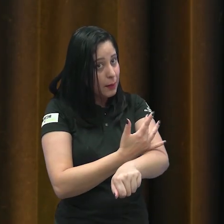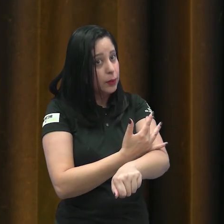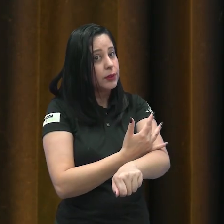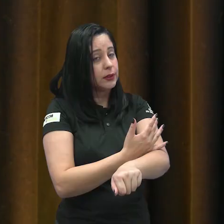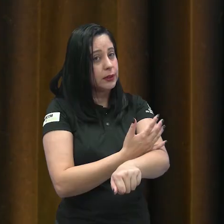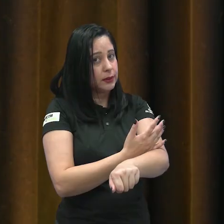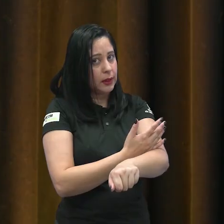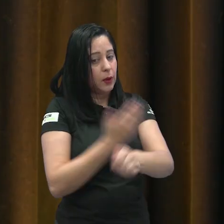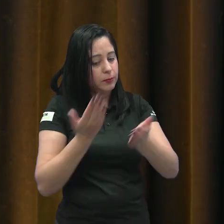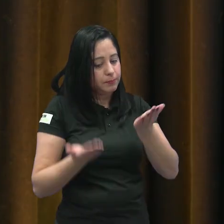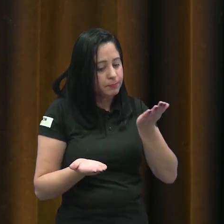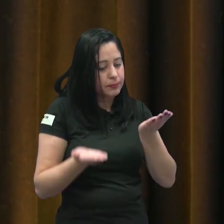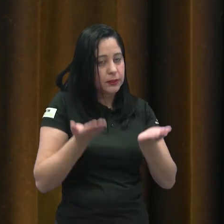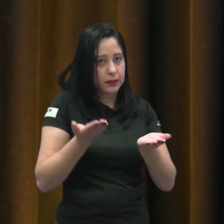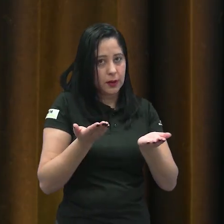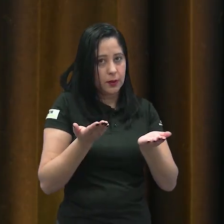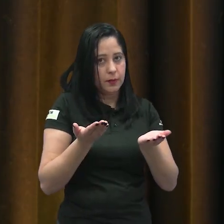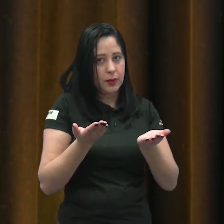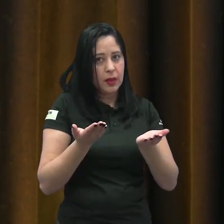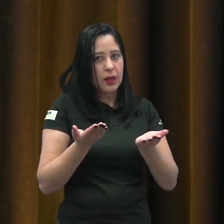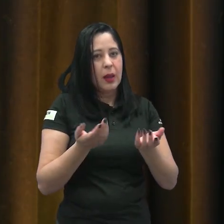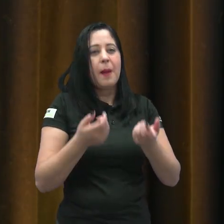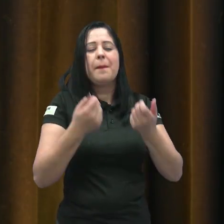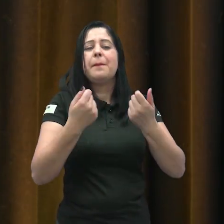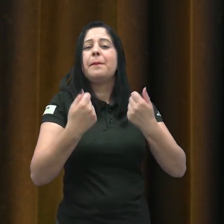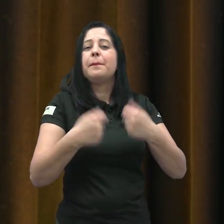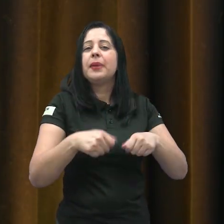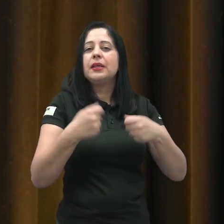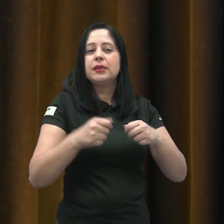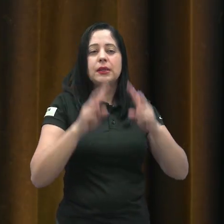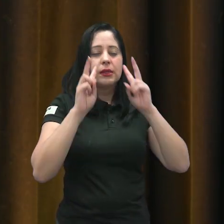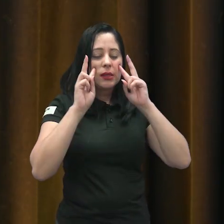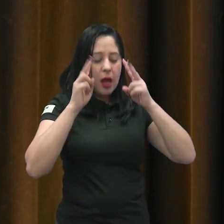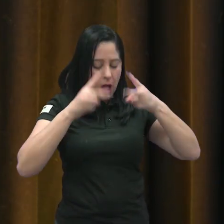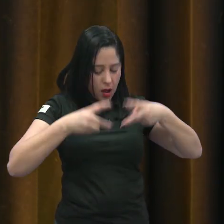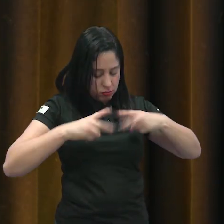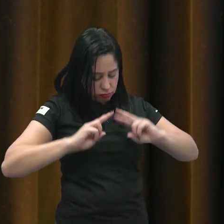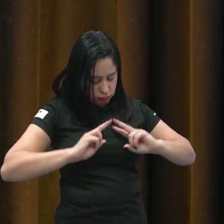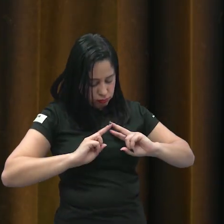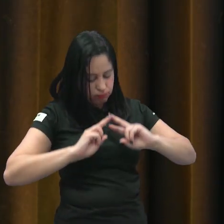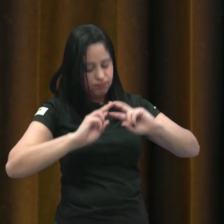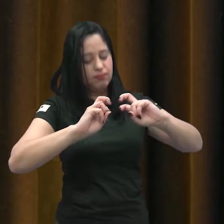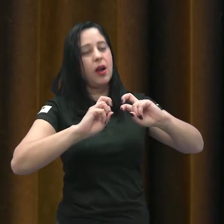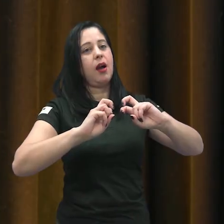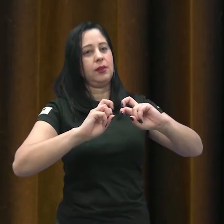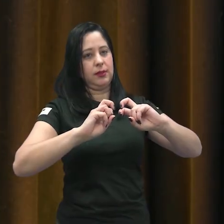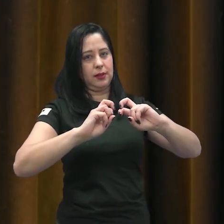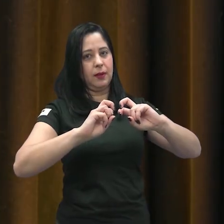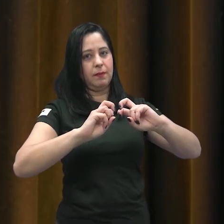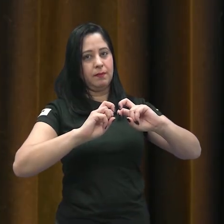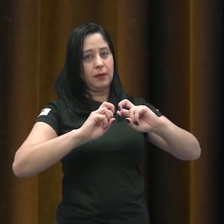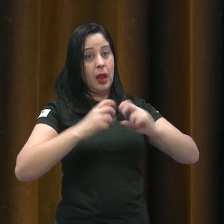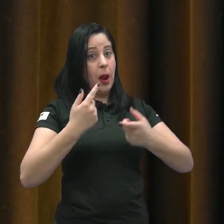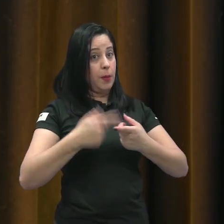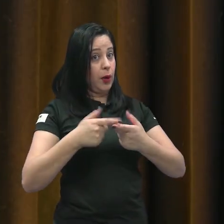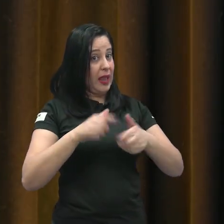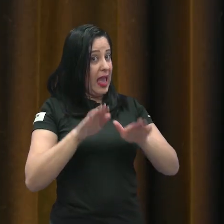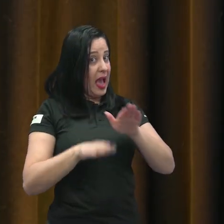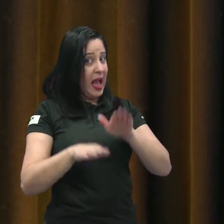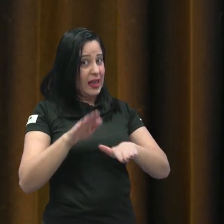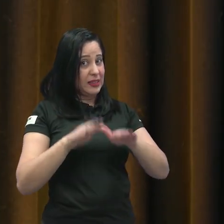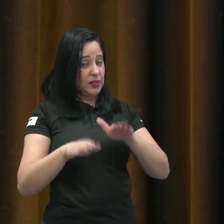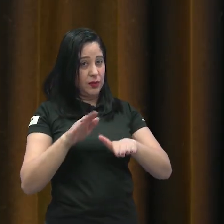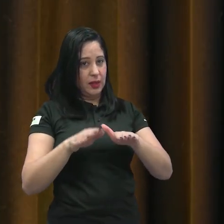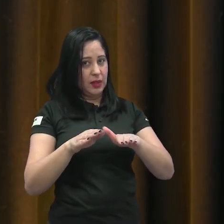você querer desenvolver uma empatia, eu acho que você precisa muito de um autoconhecimento. Porque pode ser que em algumas situações você